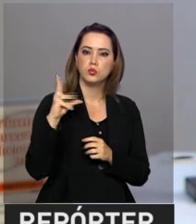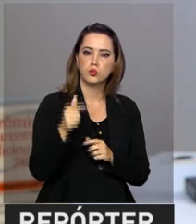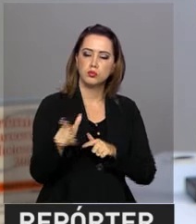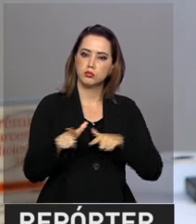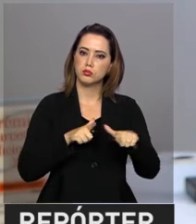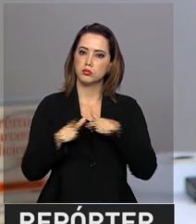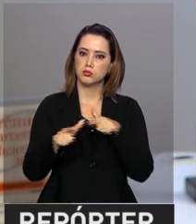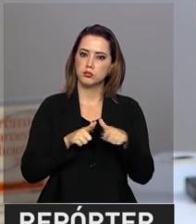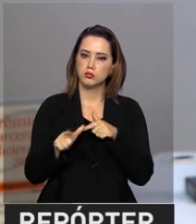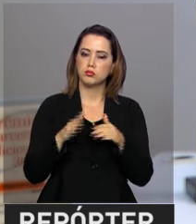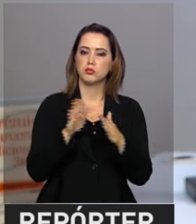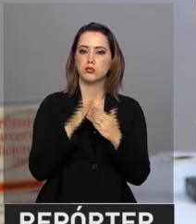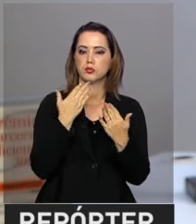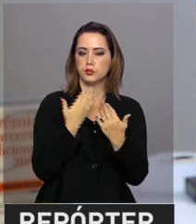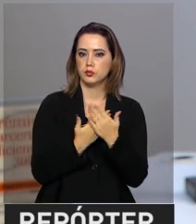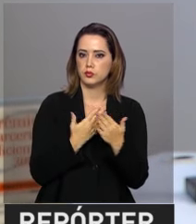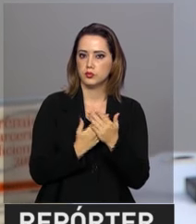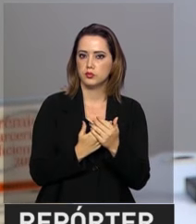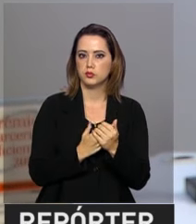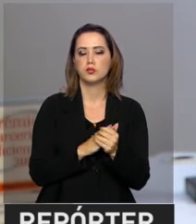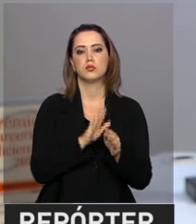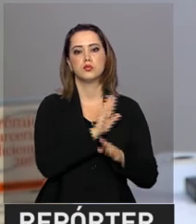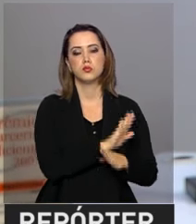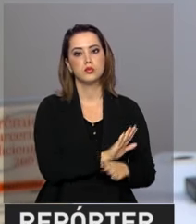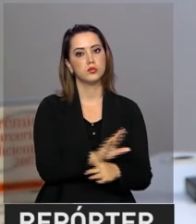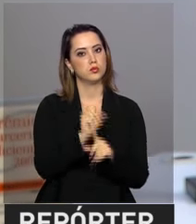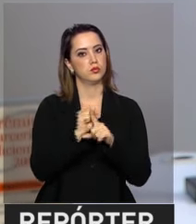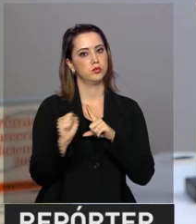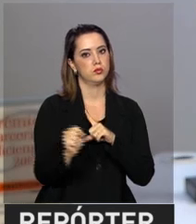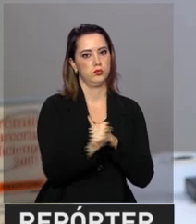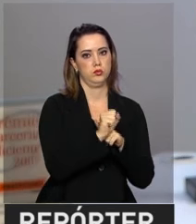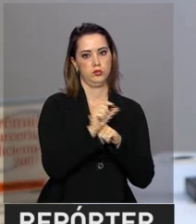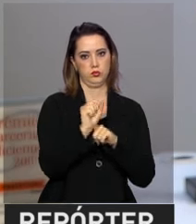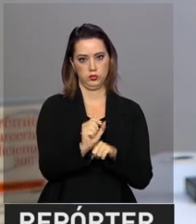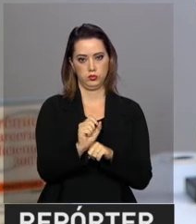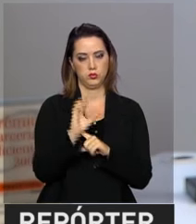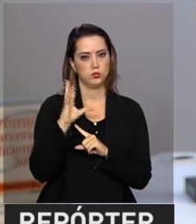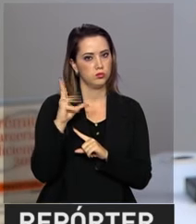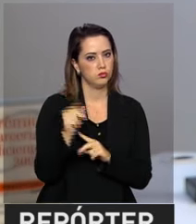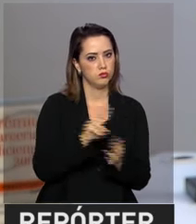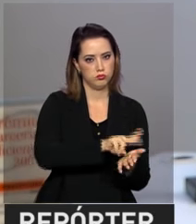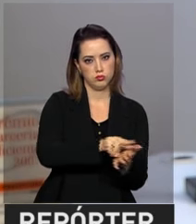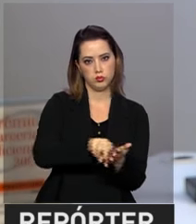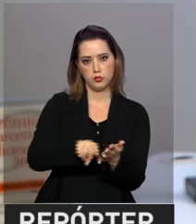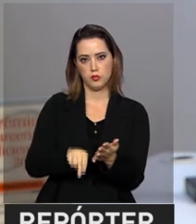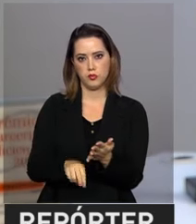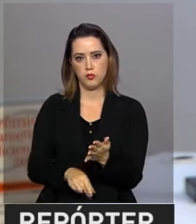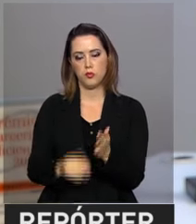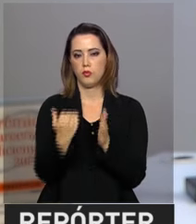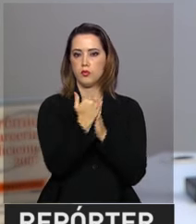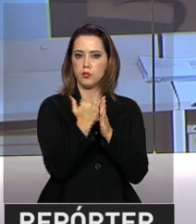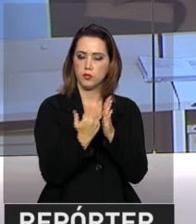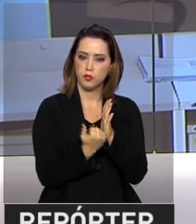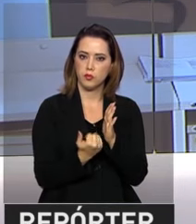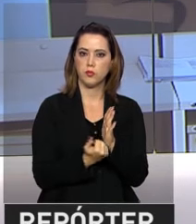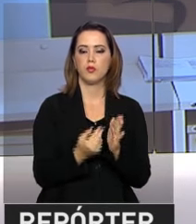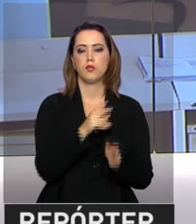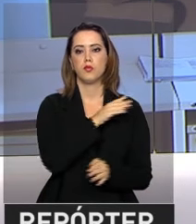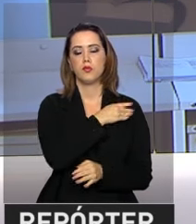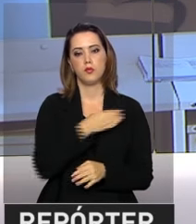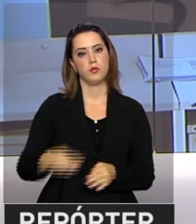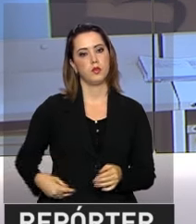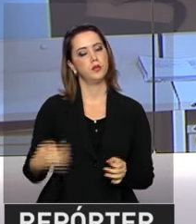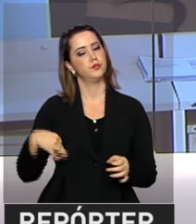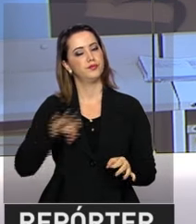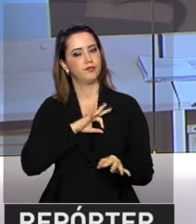trabalho quanto na educação ou na assistência social, enfim, nos diversos campos das políticas públicas.